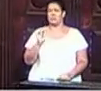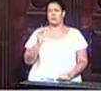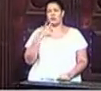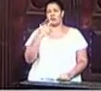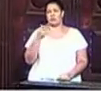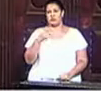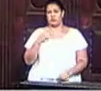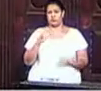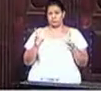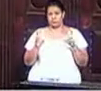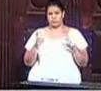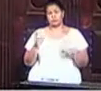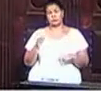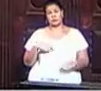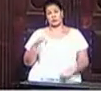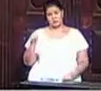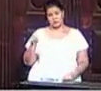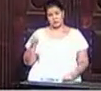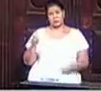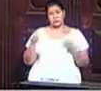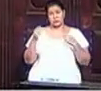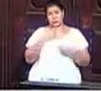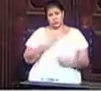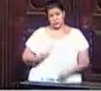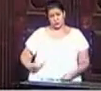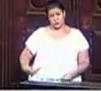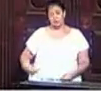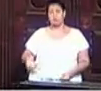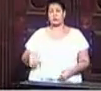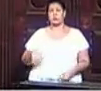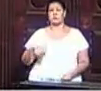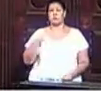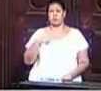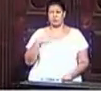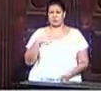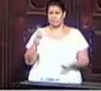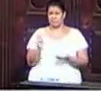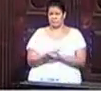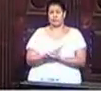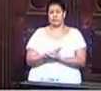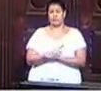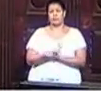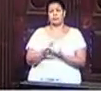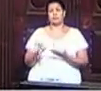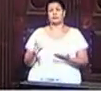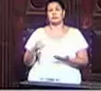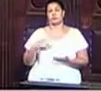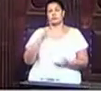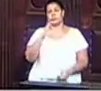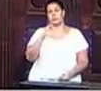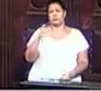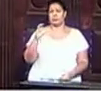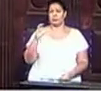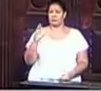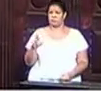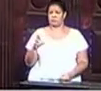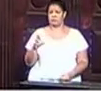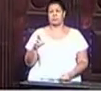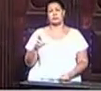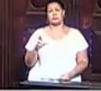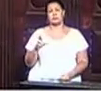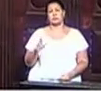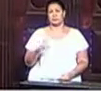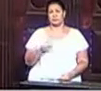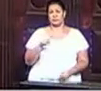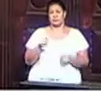Essa questão do governo do Estado, esses fatos, estende o contrato da CCR onde é bom, aceita cancelar